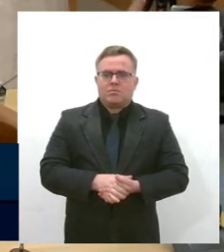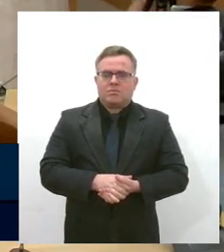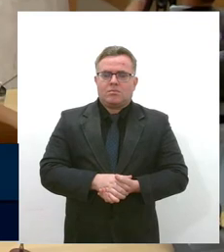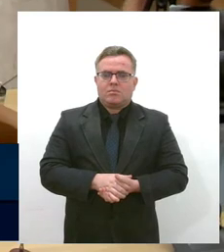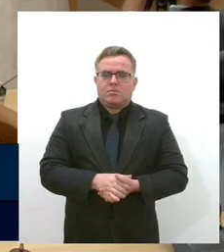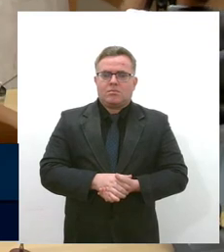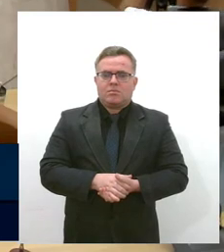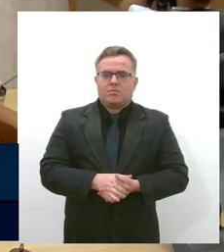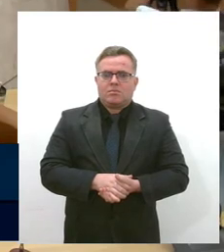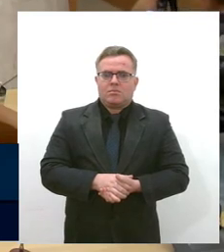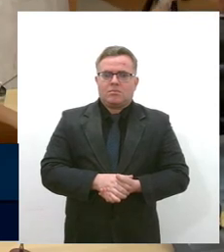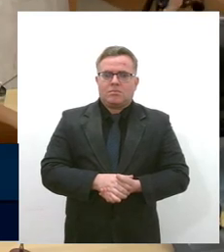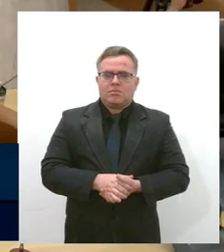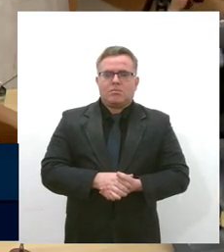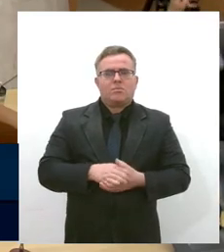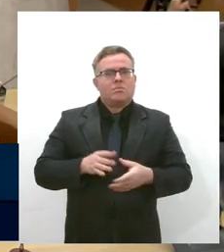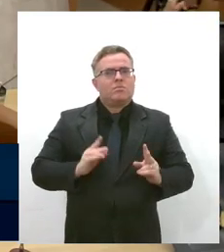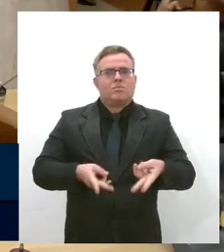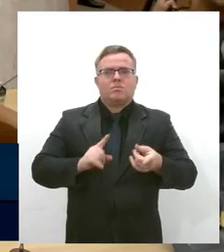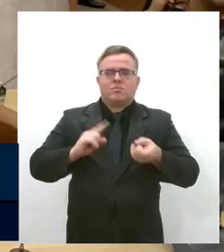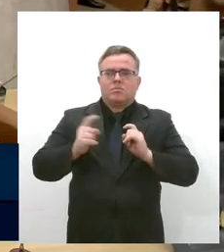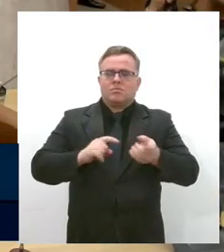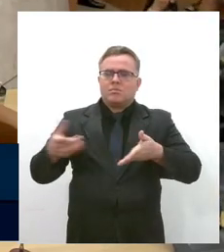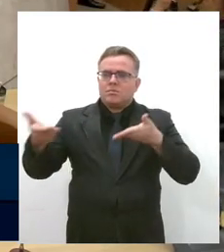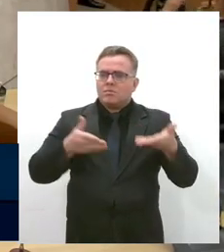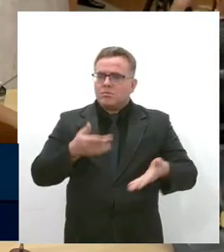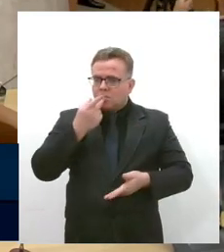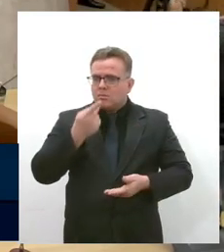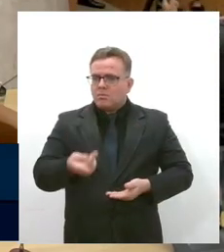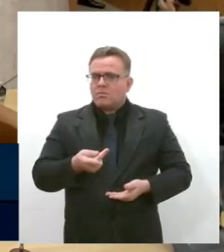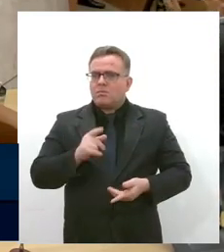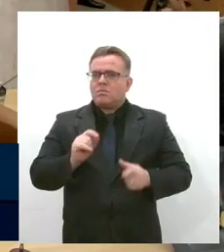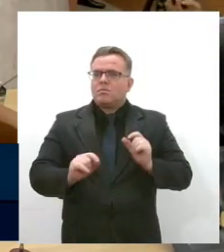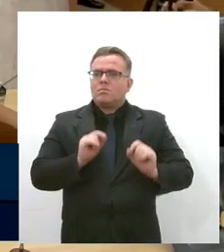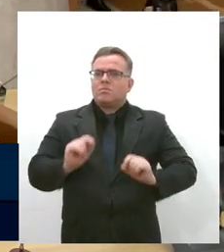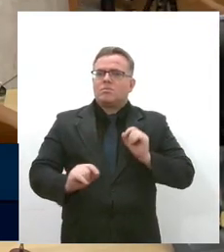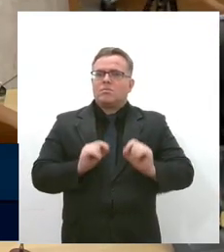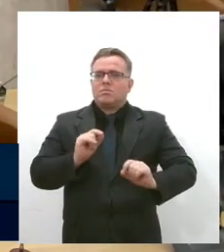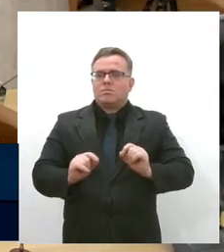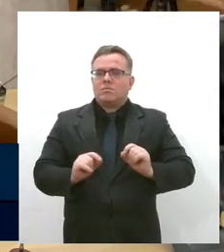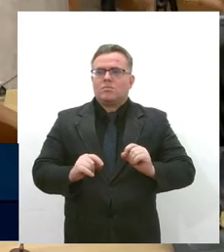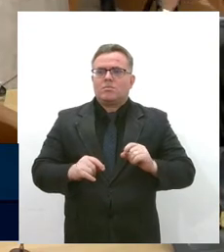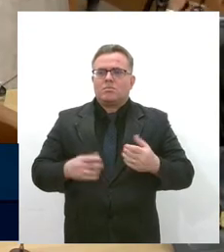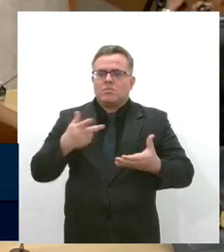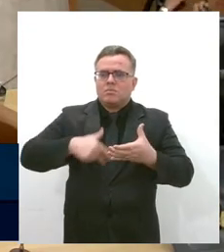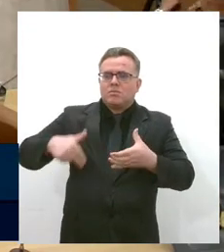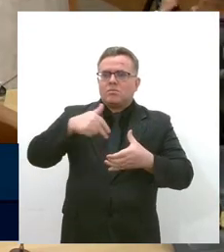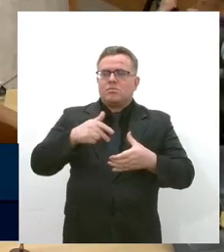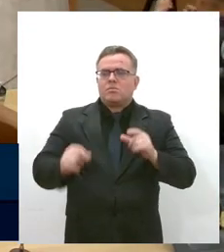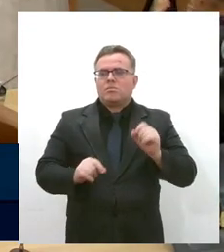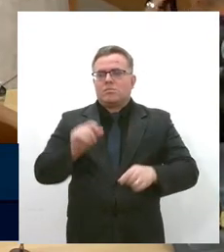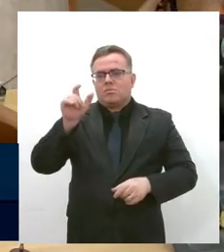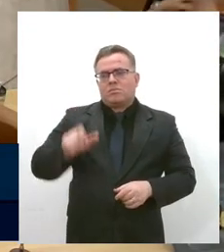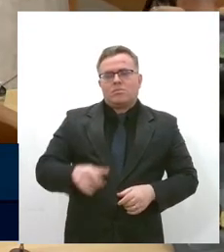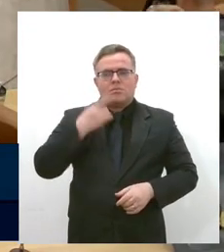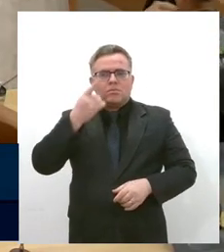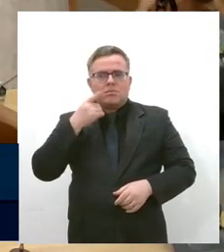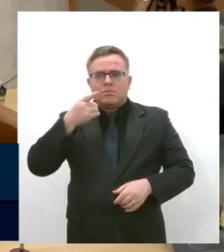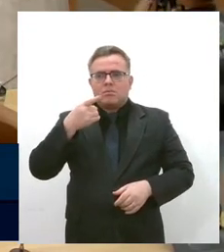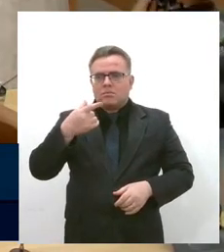Ainda no pequeno expediente, quero chamar para ocupar a tribuna o deputado Jefferson Andrade.